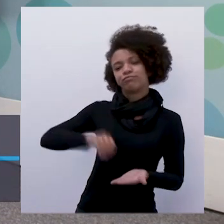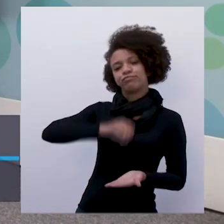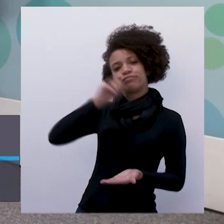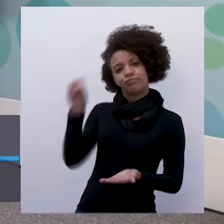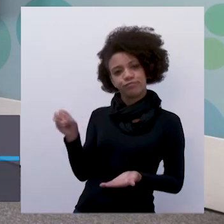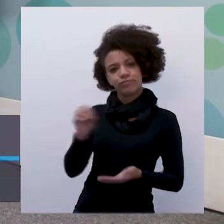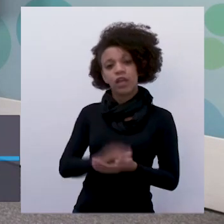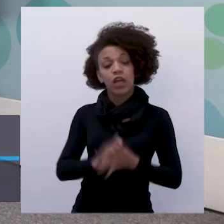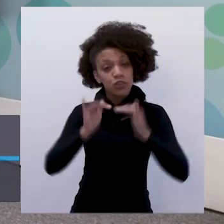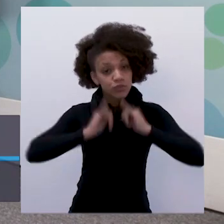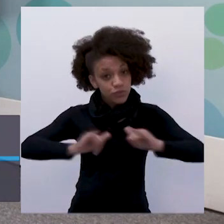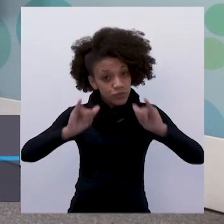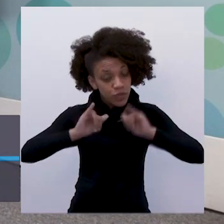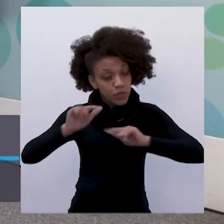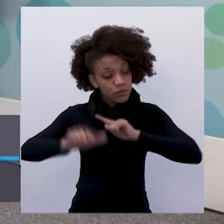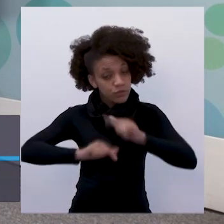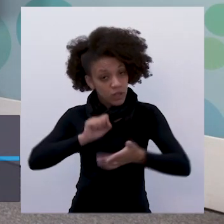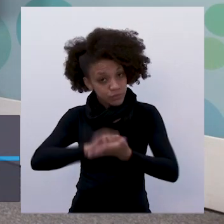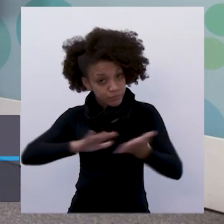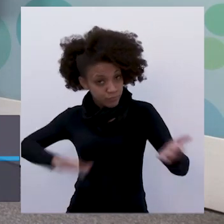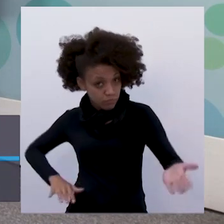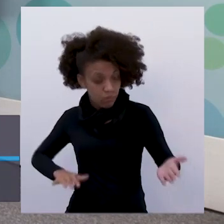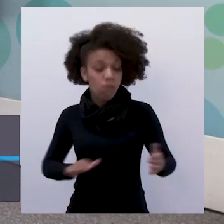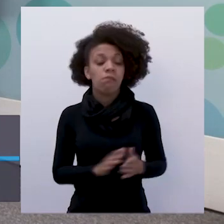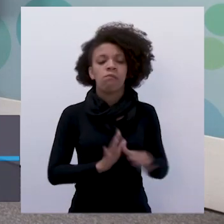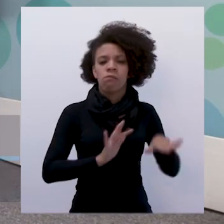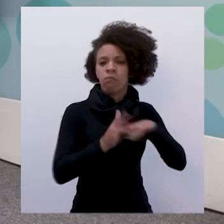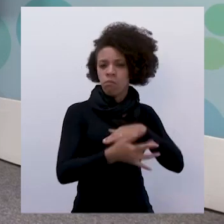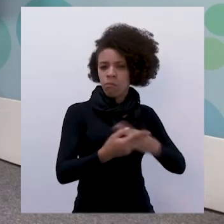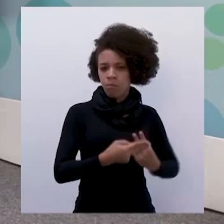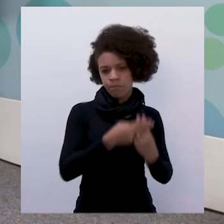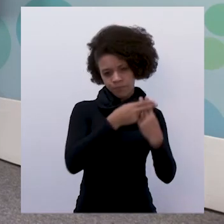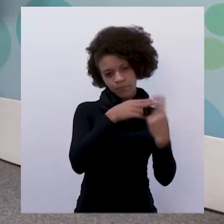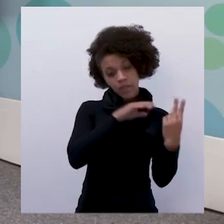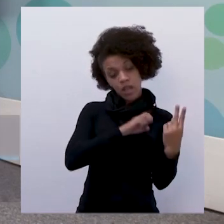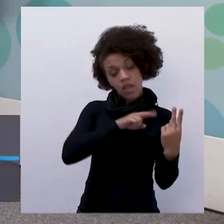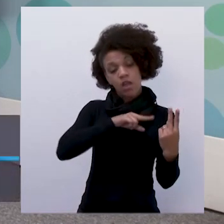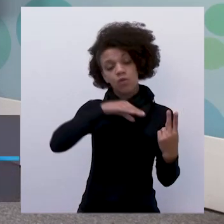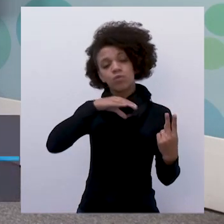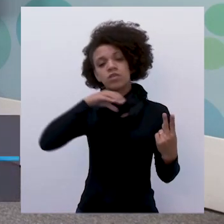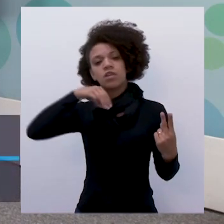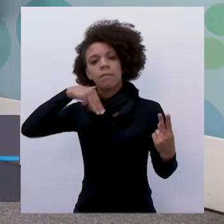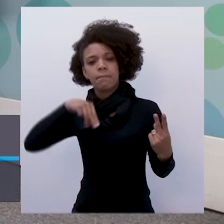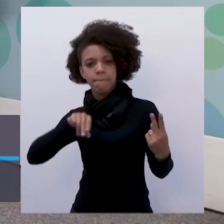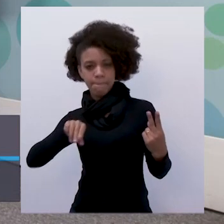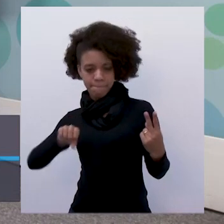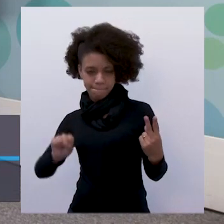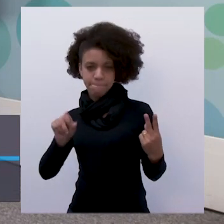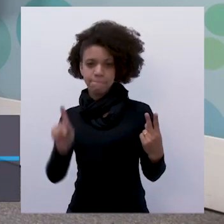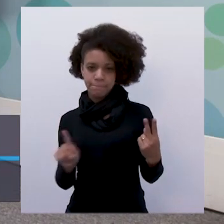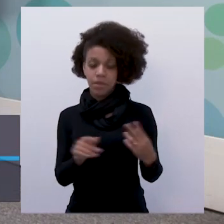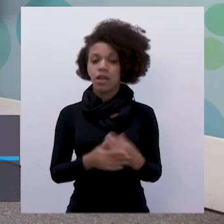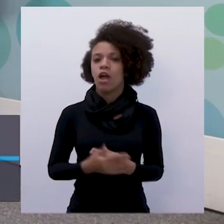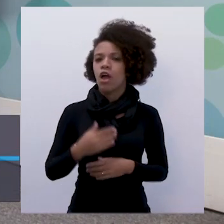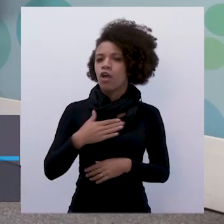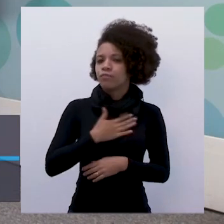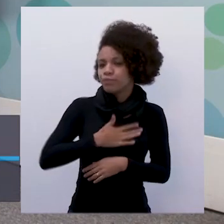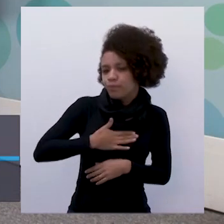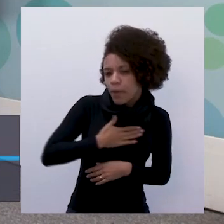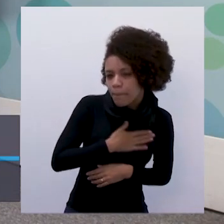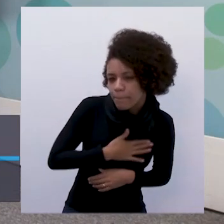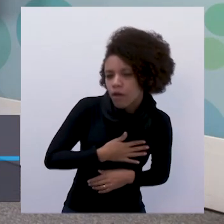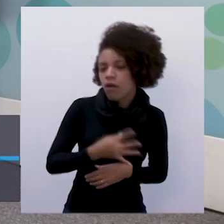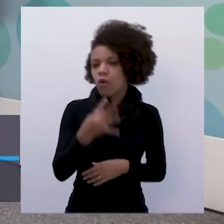Mídias, divulgando o seu trabalho nas redes sociais através da hashtag EuNoCMSP. A gente vai adorar conhecer o